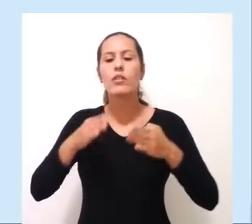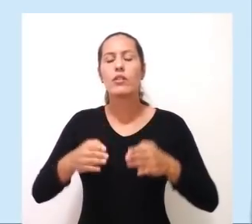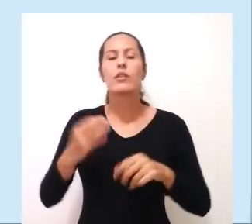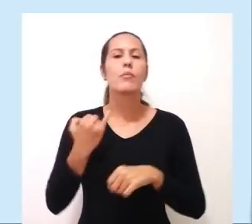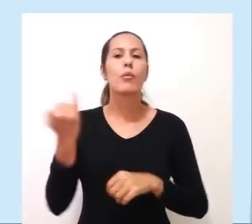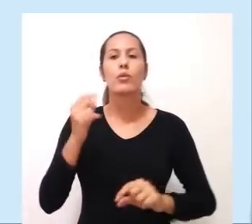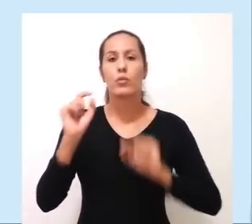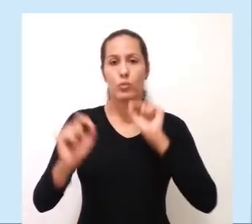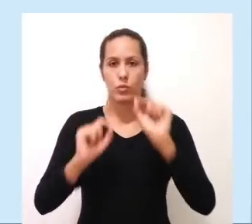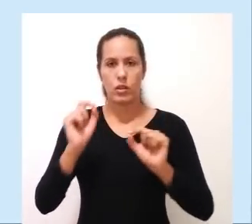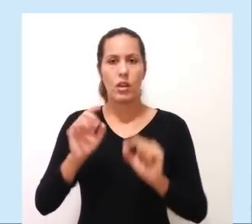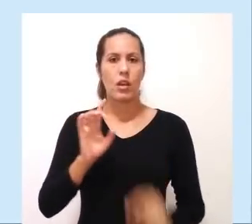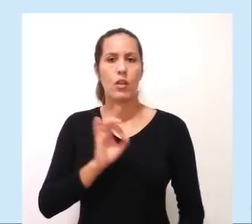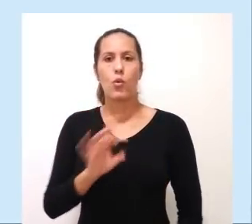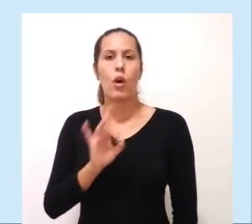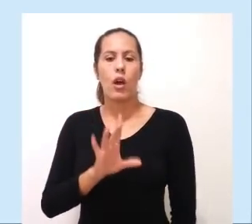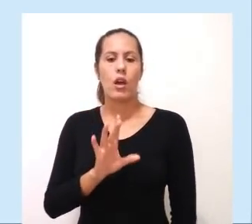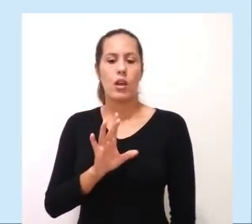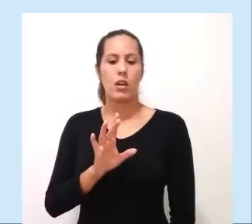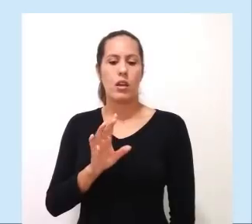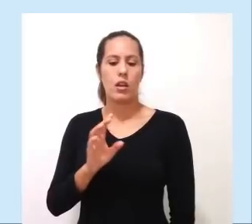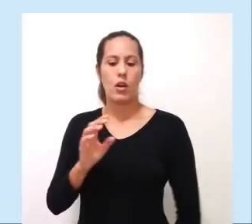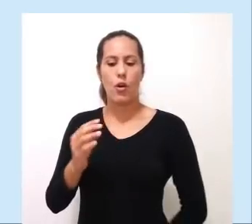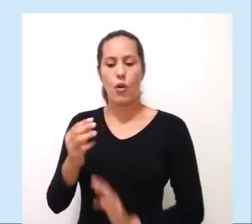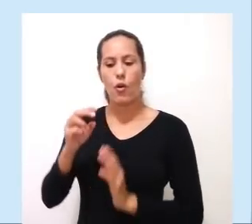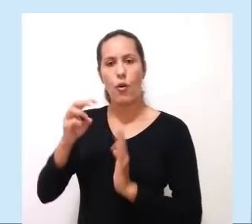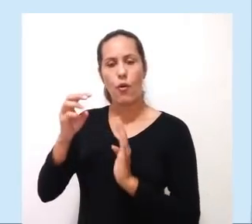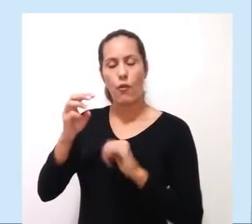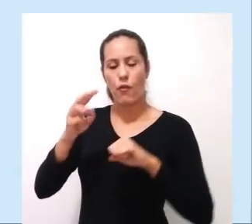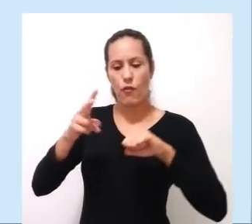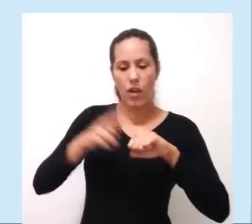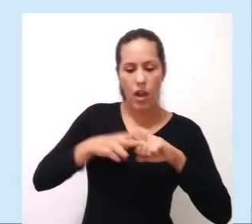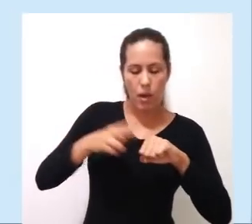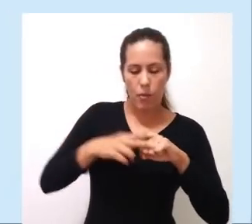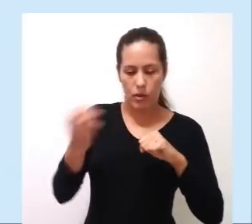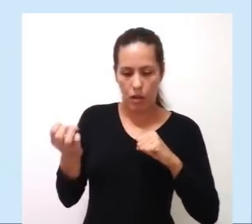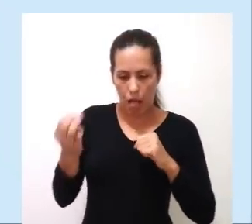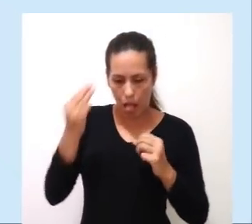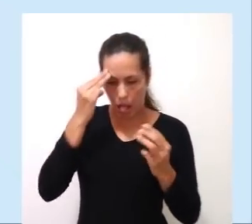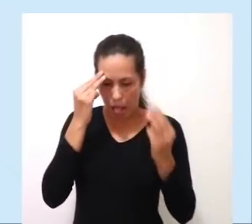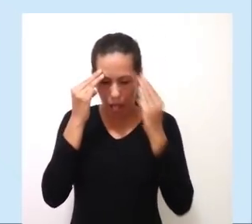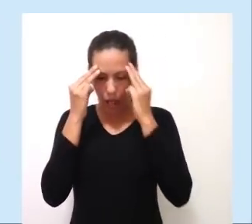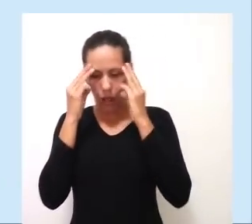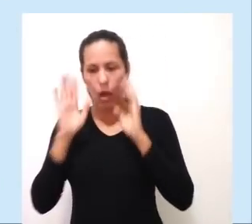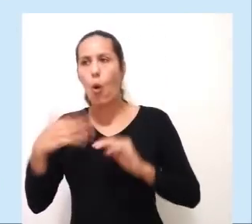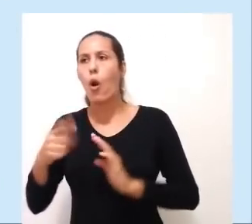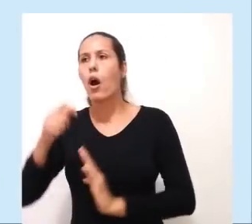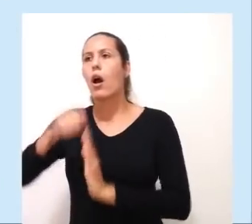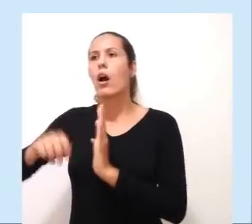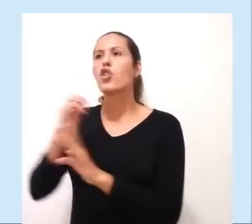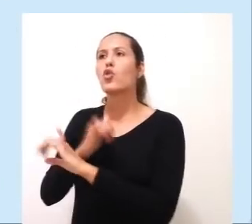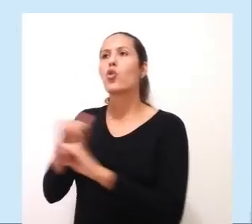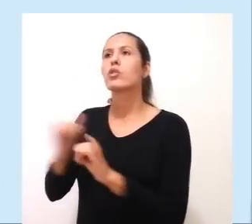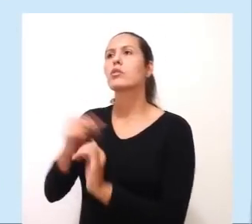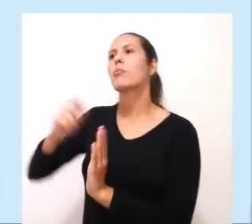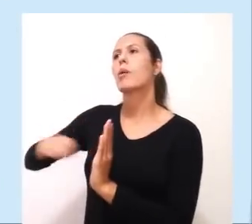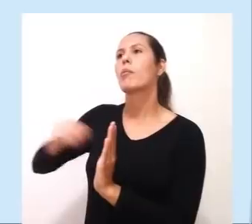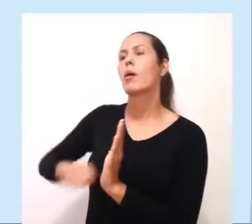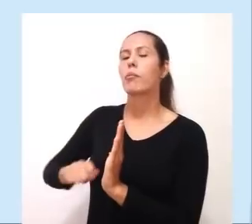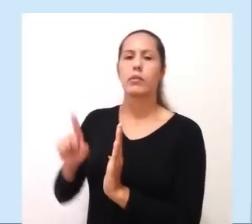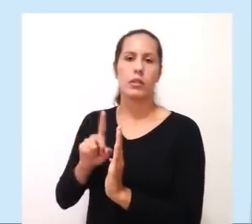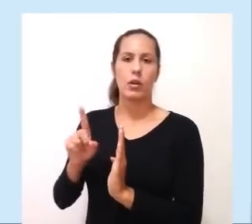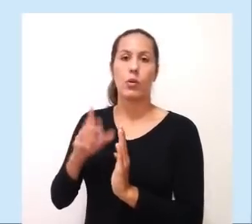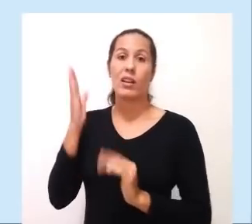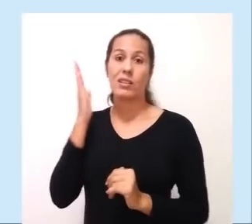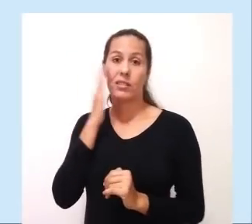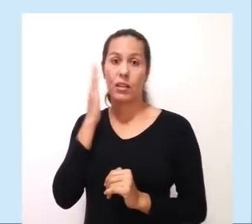só memorizar a questão dos verbos e nem só fazer a questão da notícia. É saber